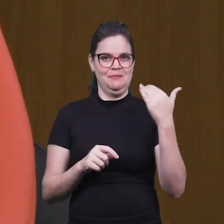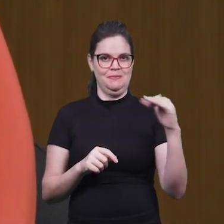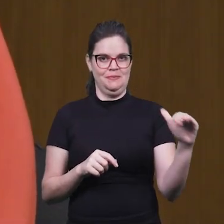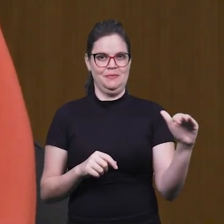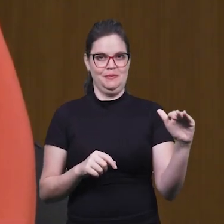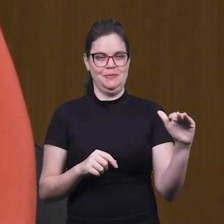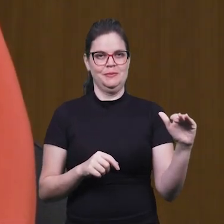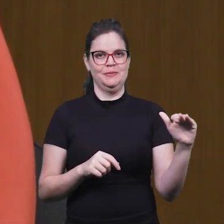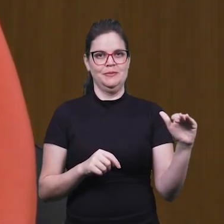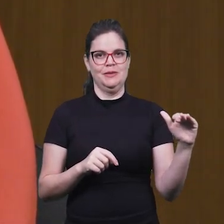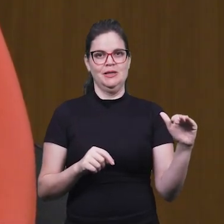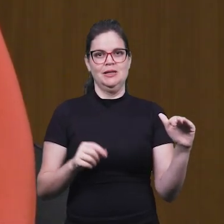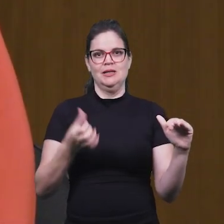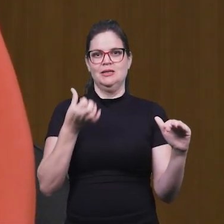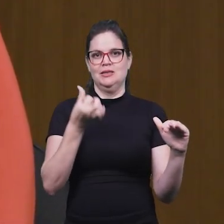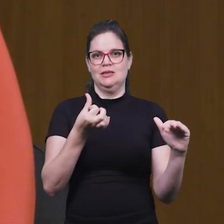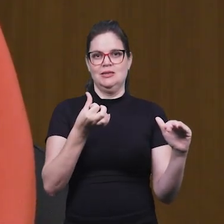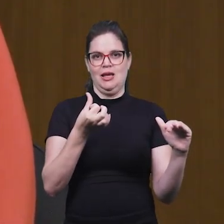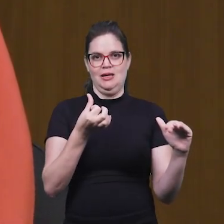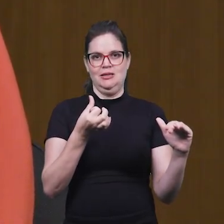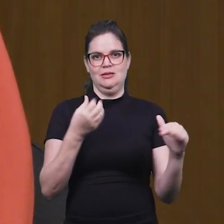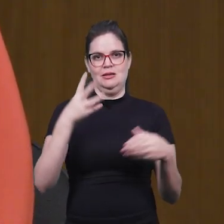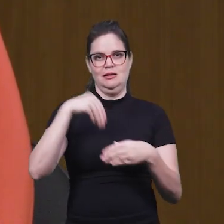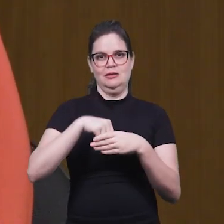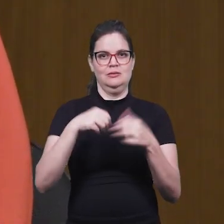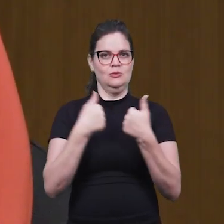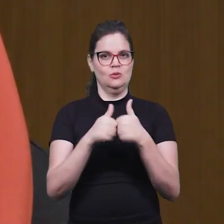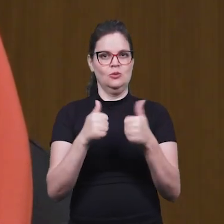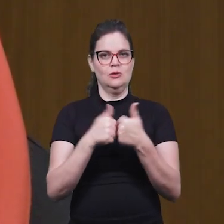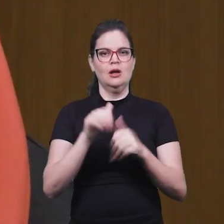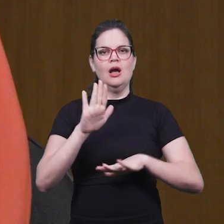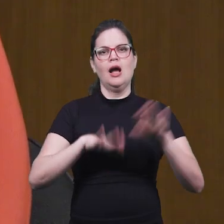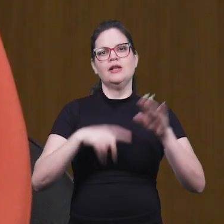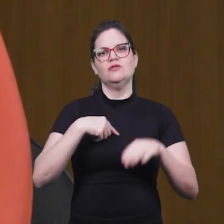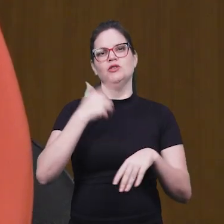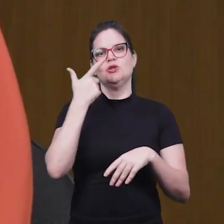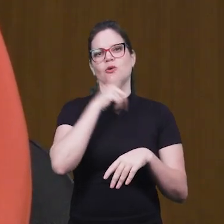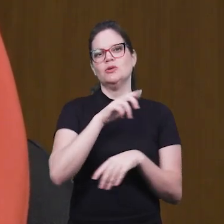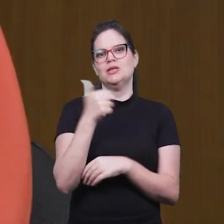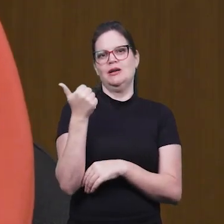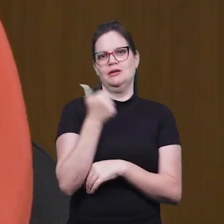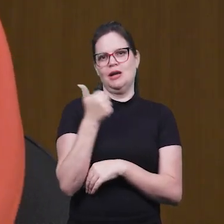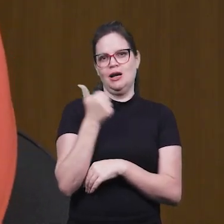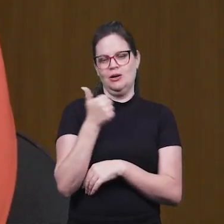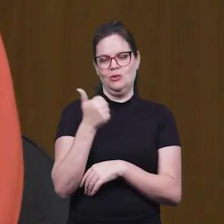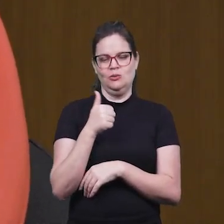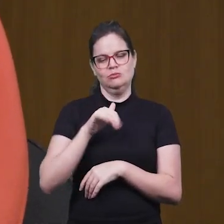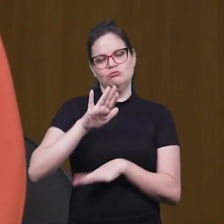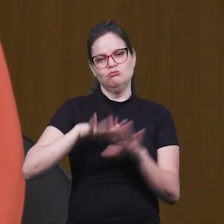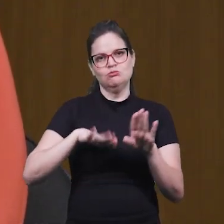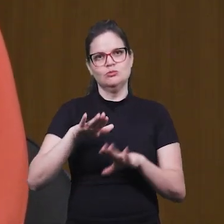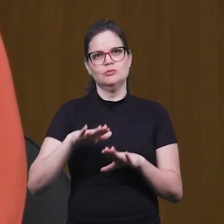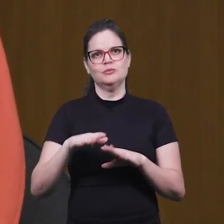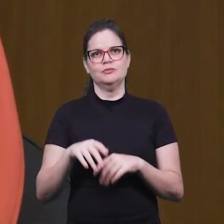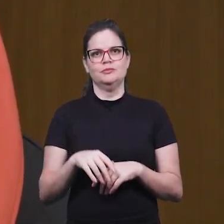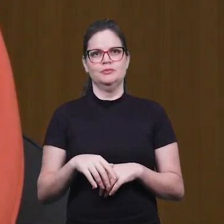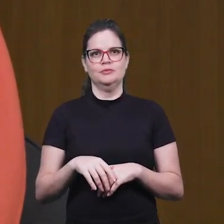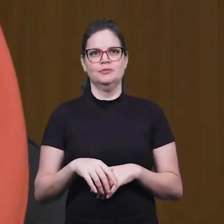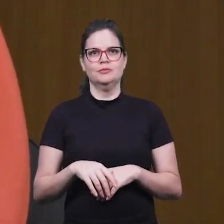horas pegava o ônibus, às vezes ia de carona com Jerusa e Rafael, para a UFES, que era 1